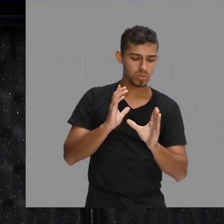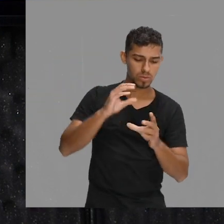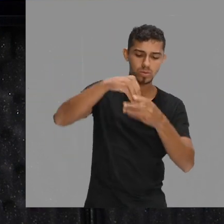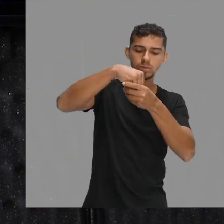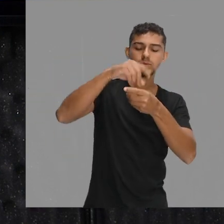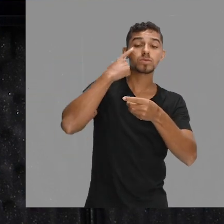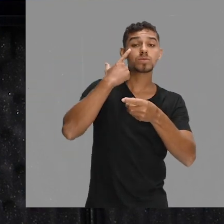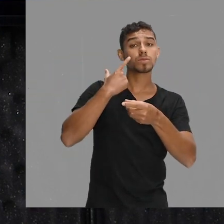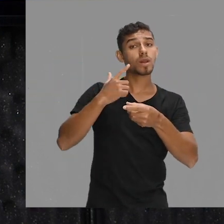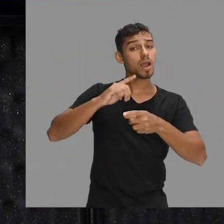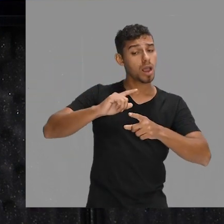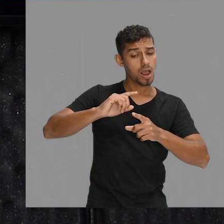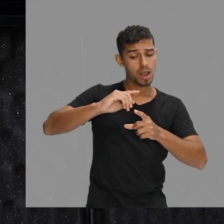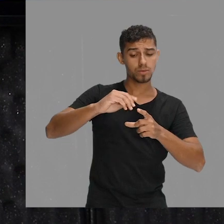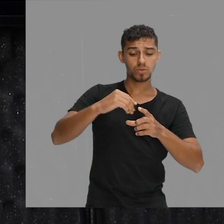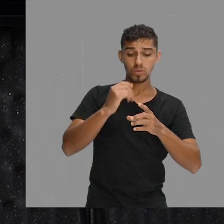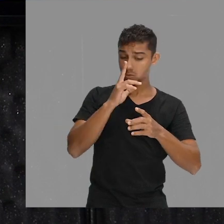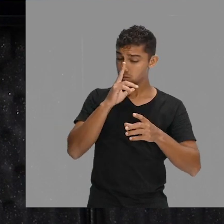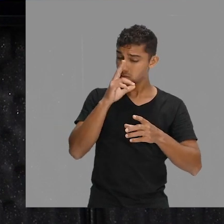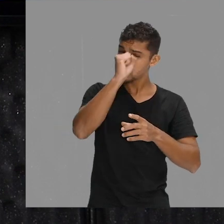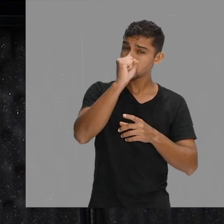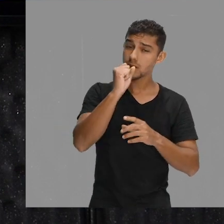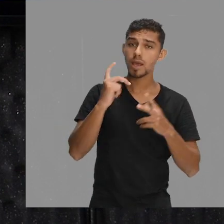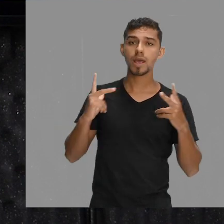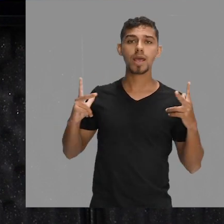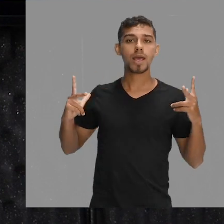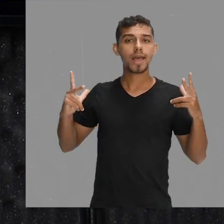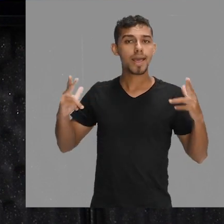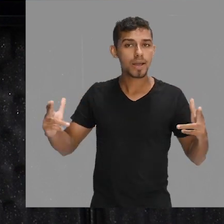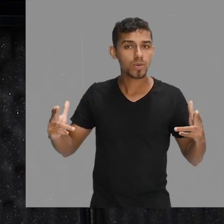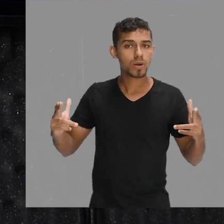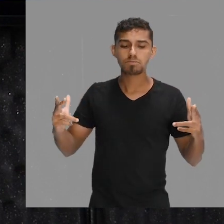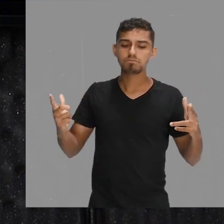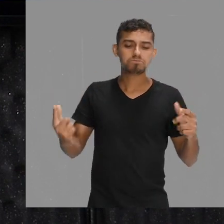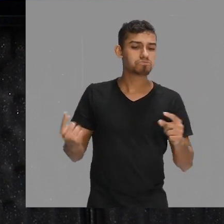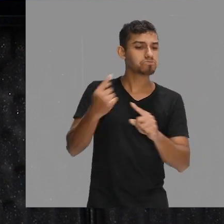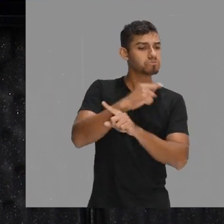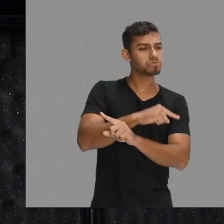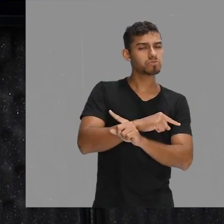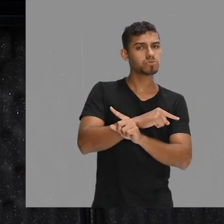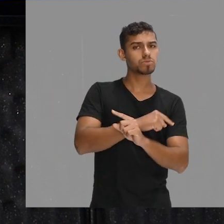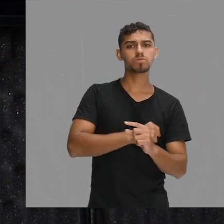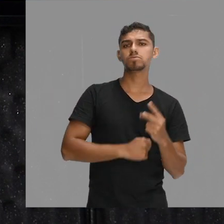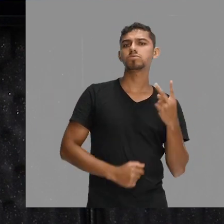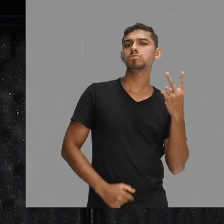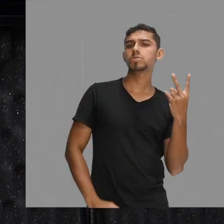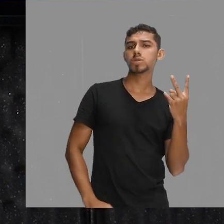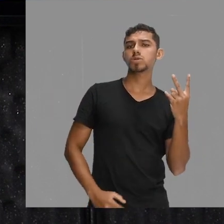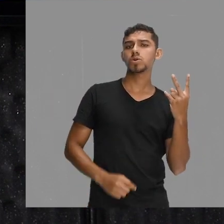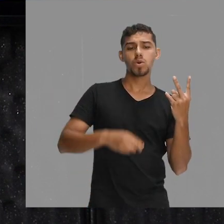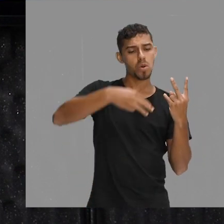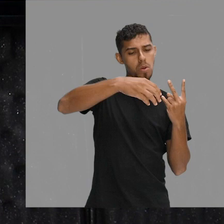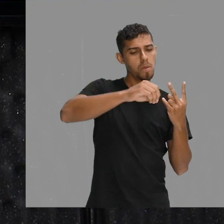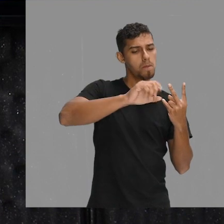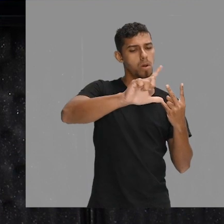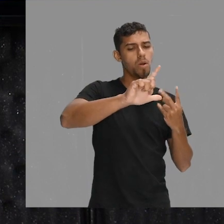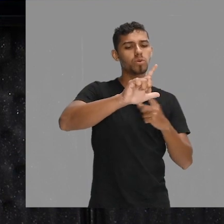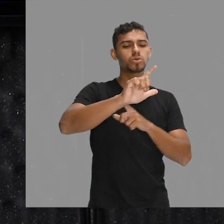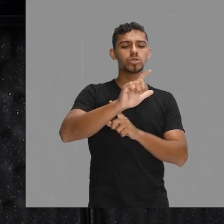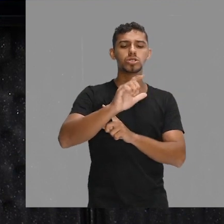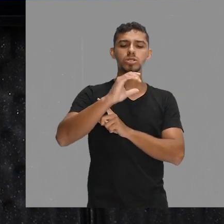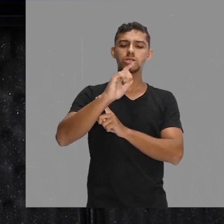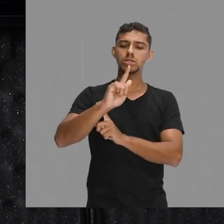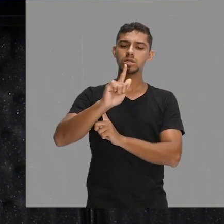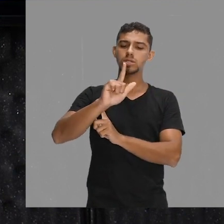NaCl, mas o efeito foi igual quando eu adicionei 2 mols de glicose.